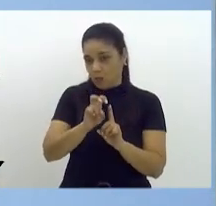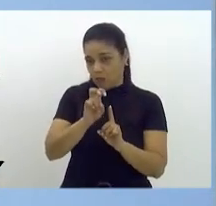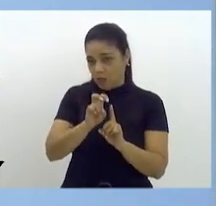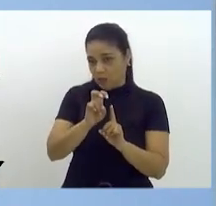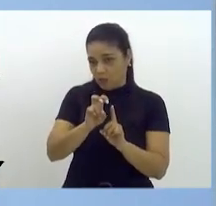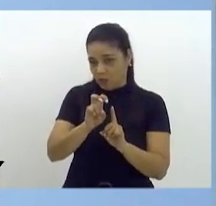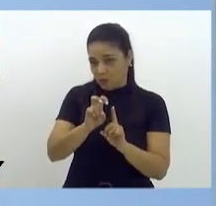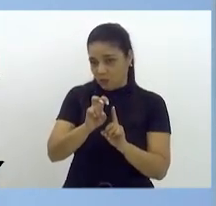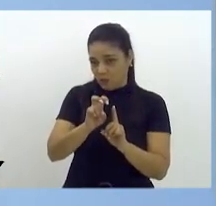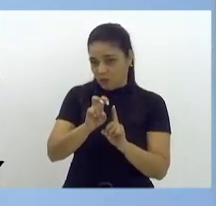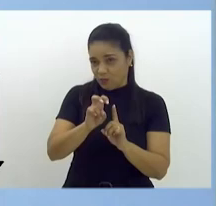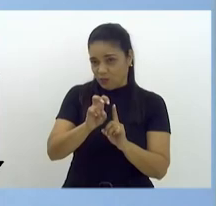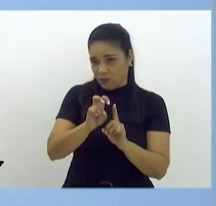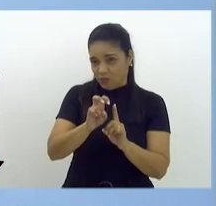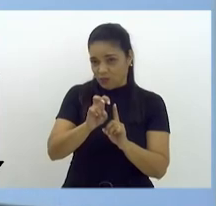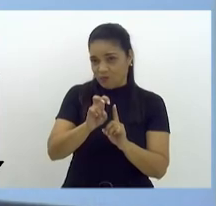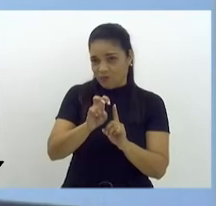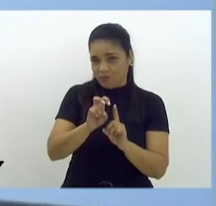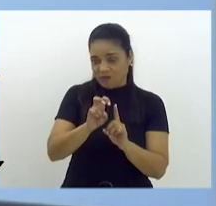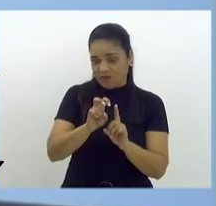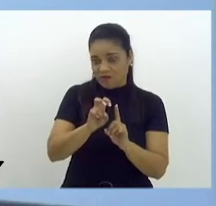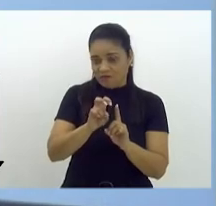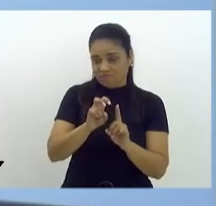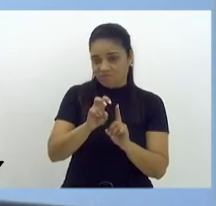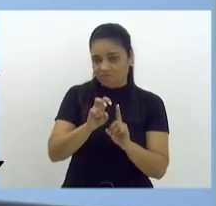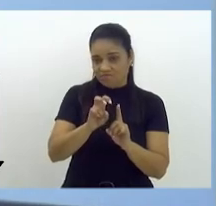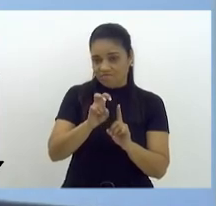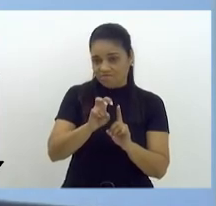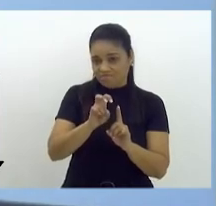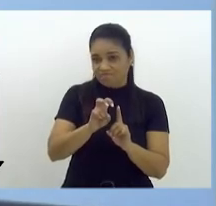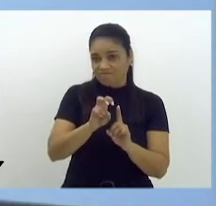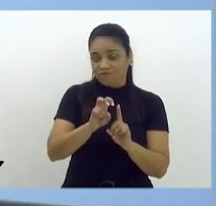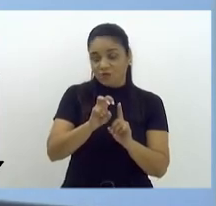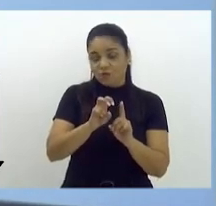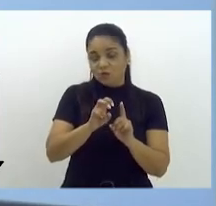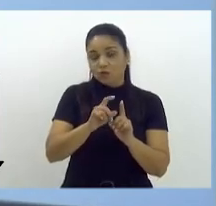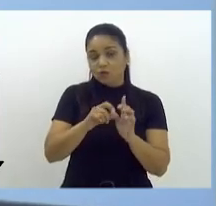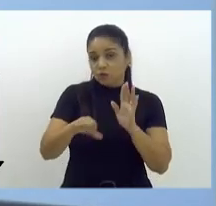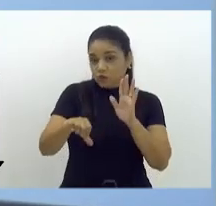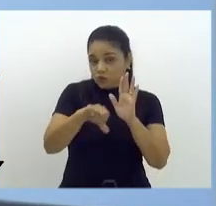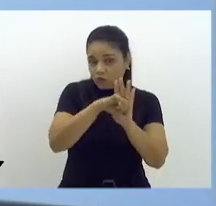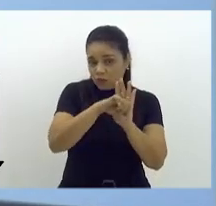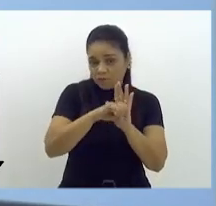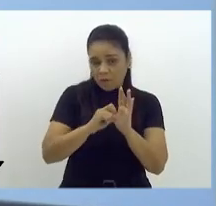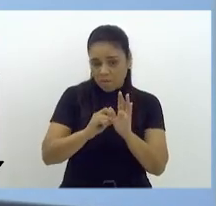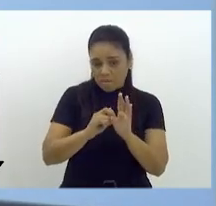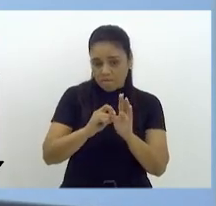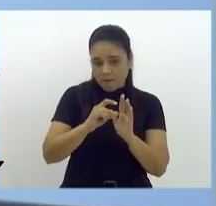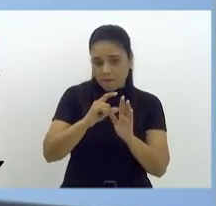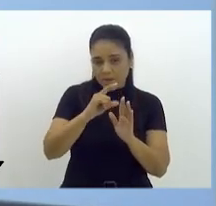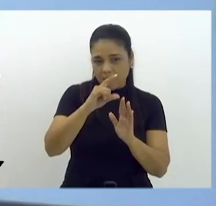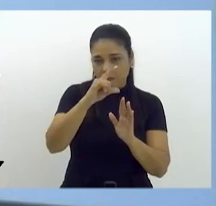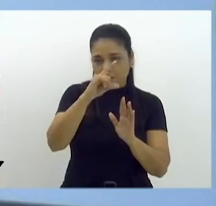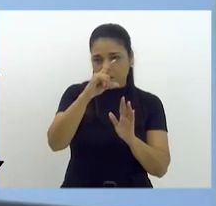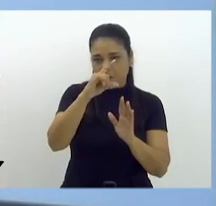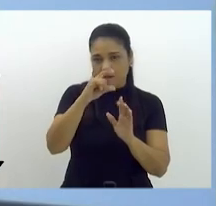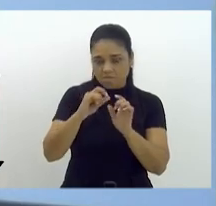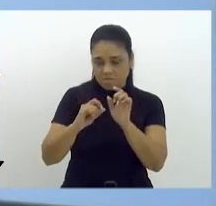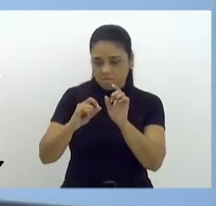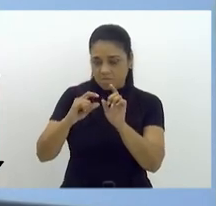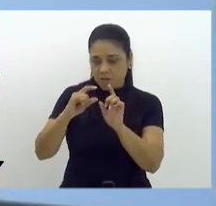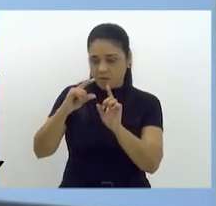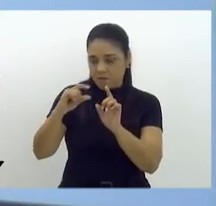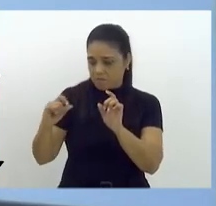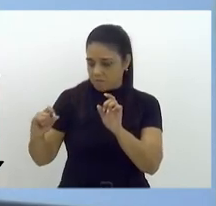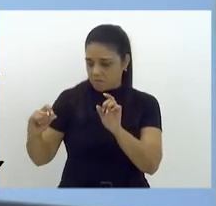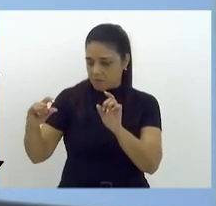antepenúltimo lugar então esses crimes foram crescendo crescendo no ambiente virtual ao longo do